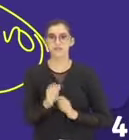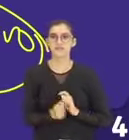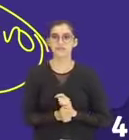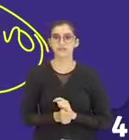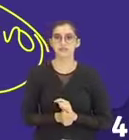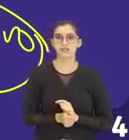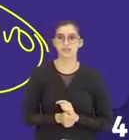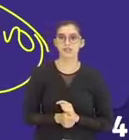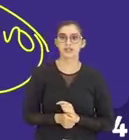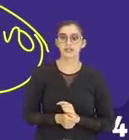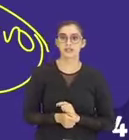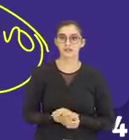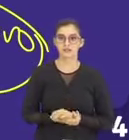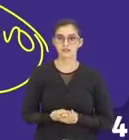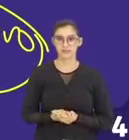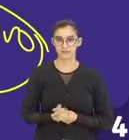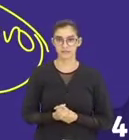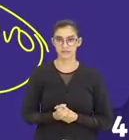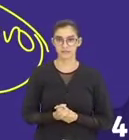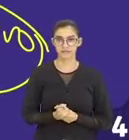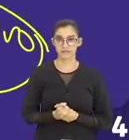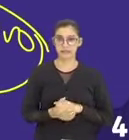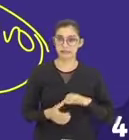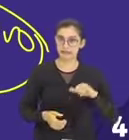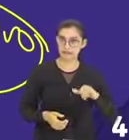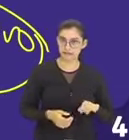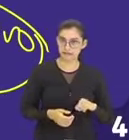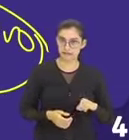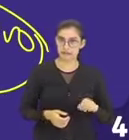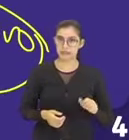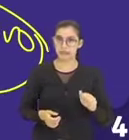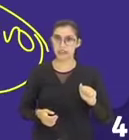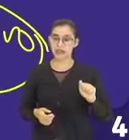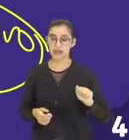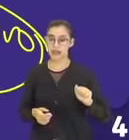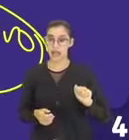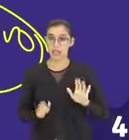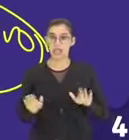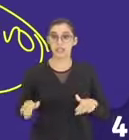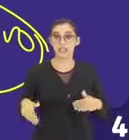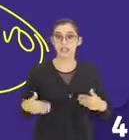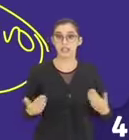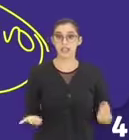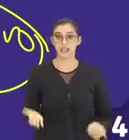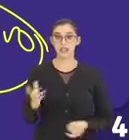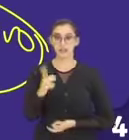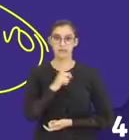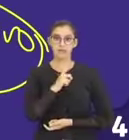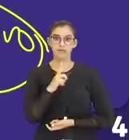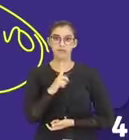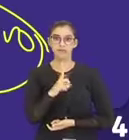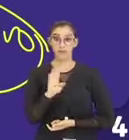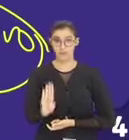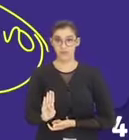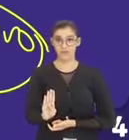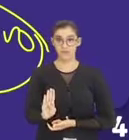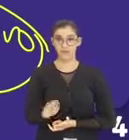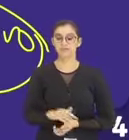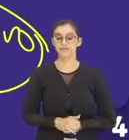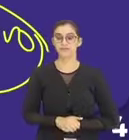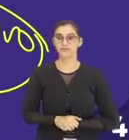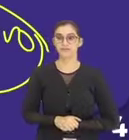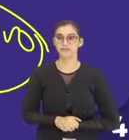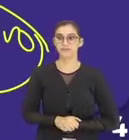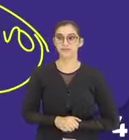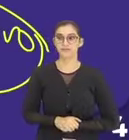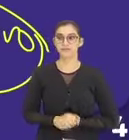então B. Olha aí, você vai aprender isso aí, dá para colocar no seu Instagram, né? Se A, então B. Ó, aqui, ó.